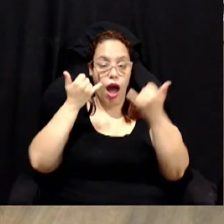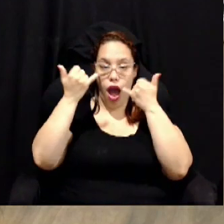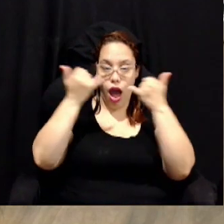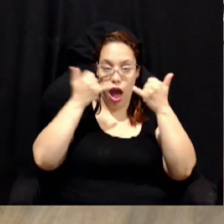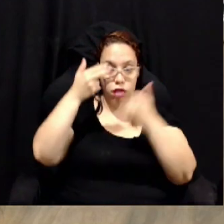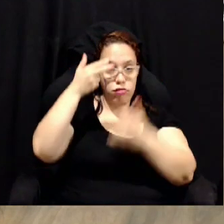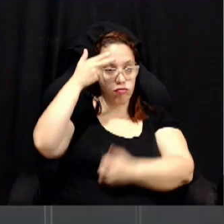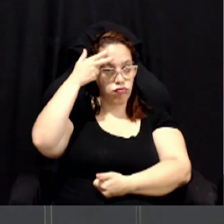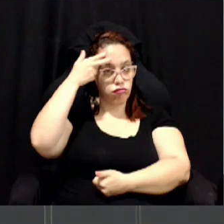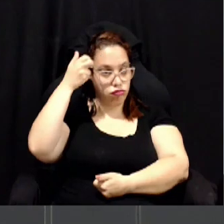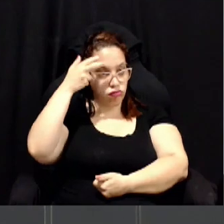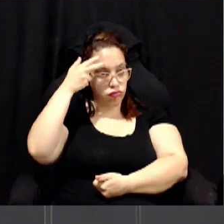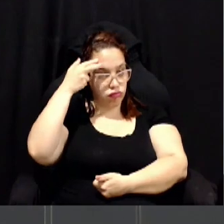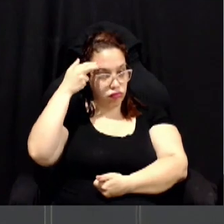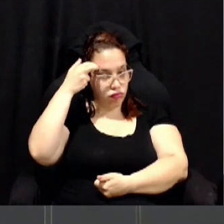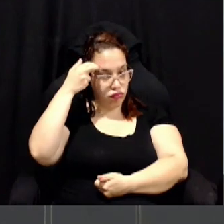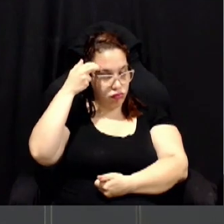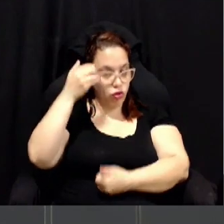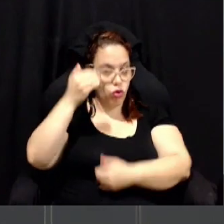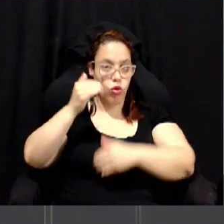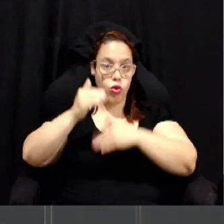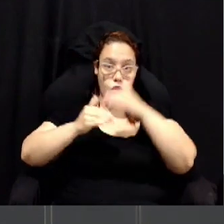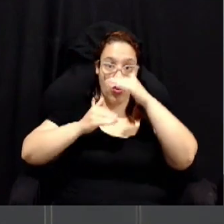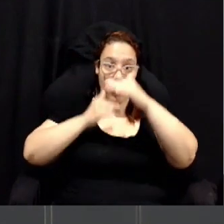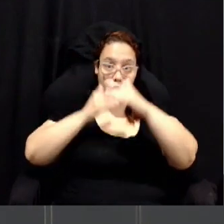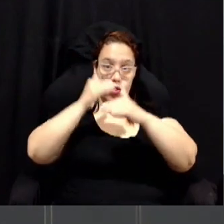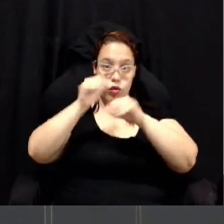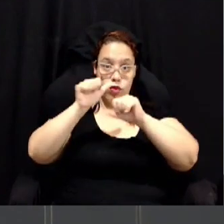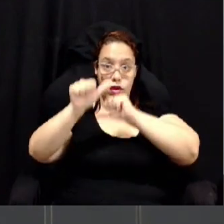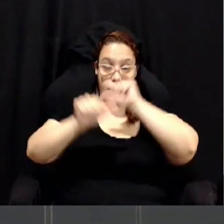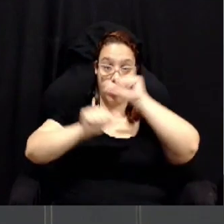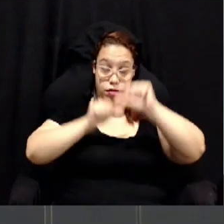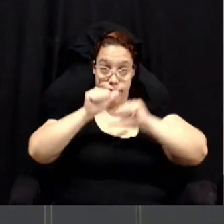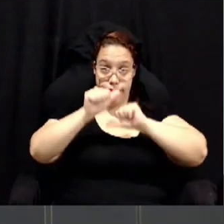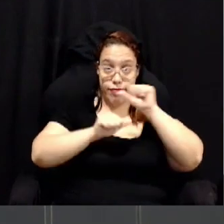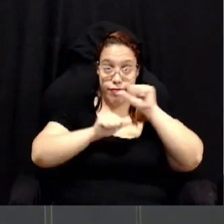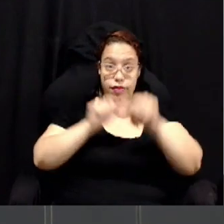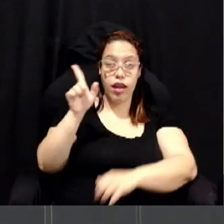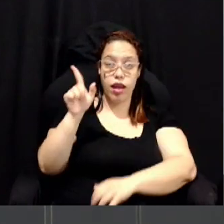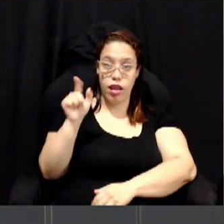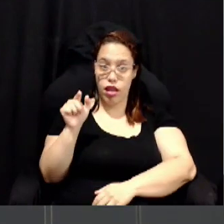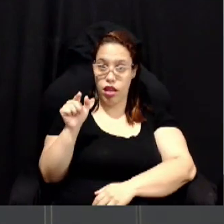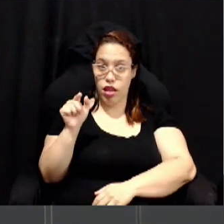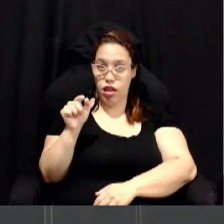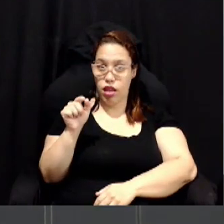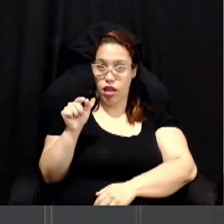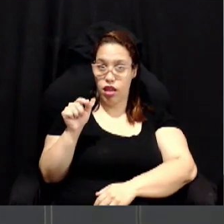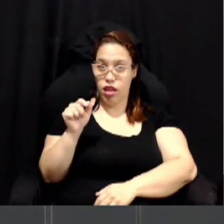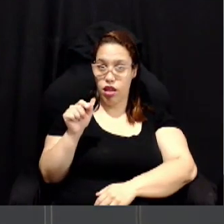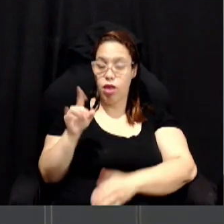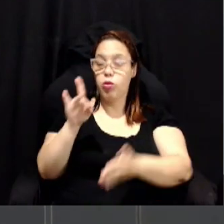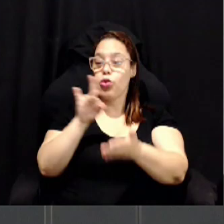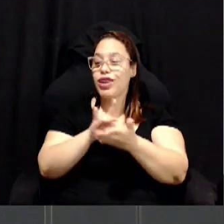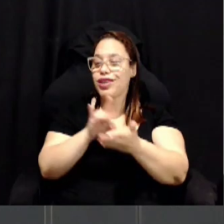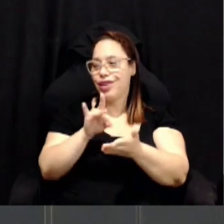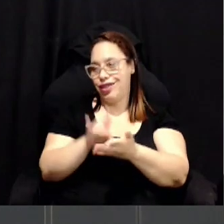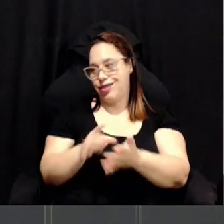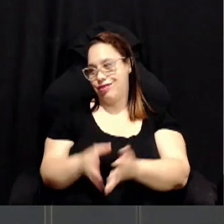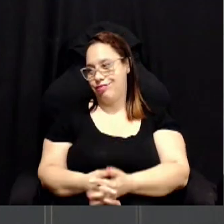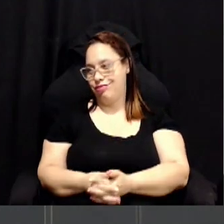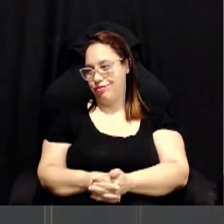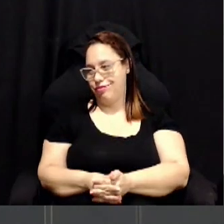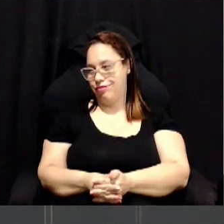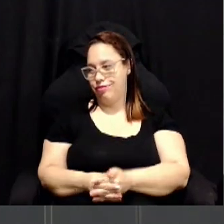vai gerar formação que gera transformação. Né? Parece até clichê, mas é muito real isso. Sim. Porque